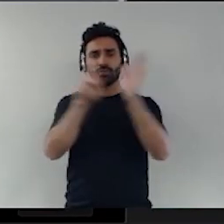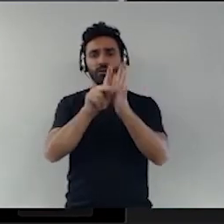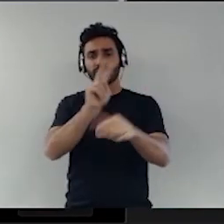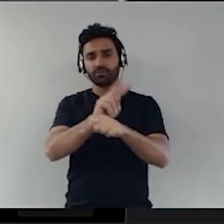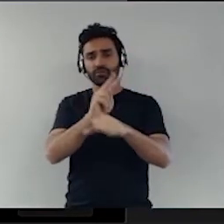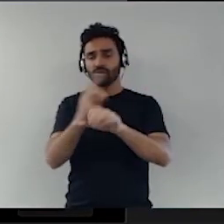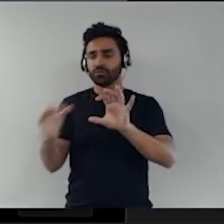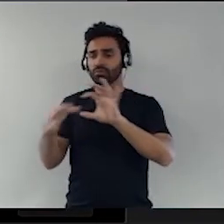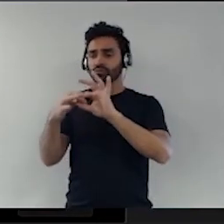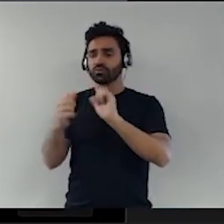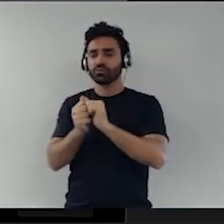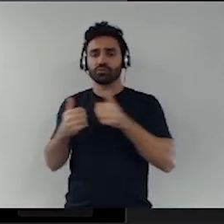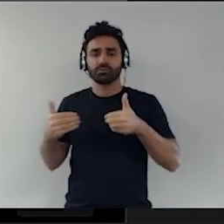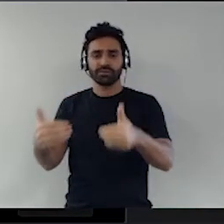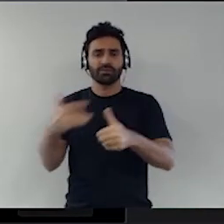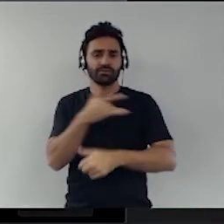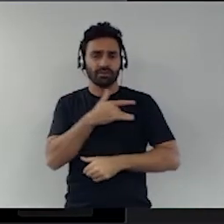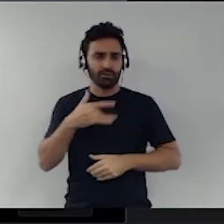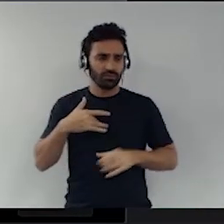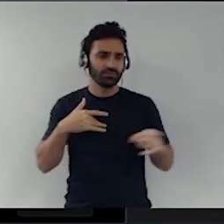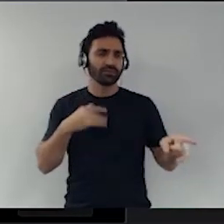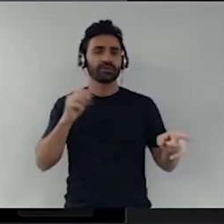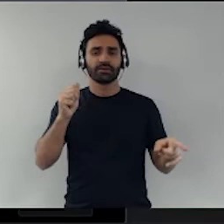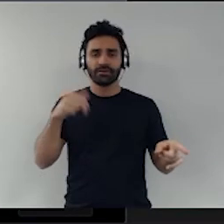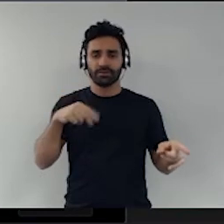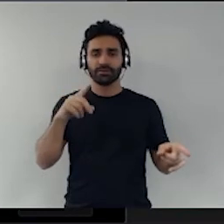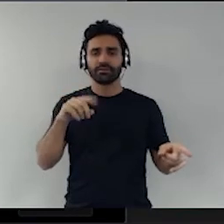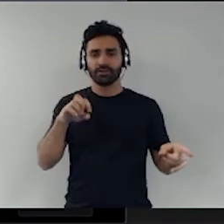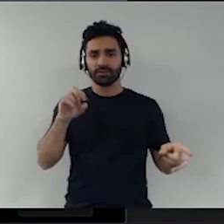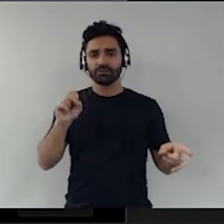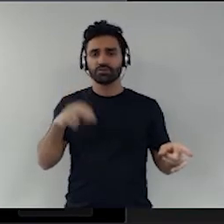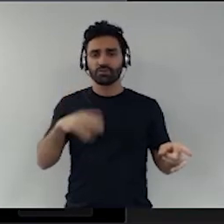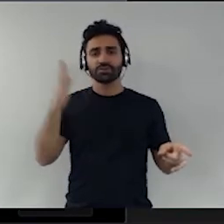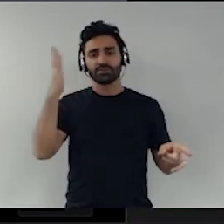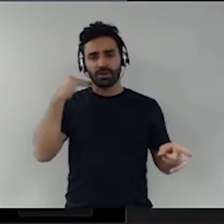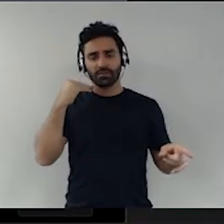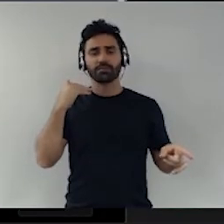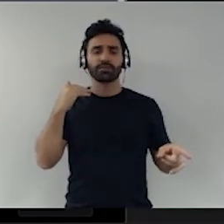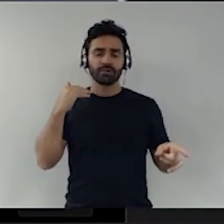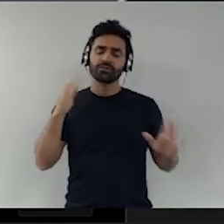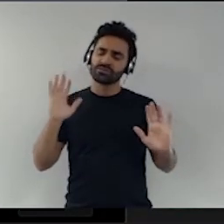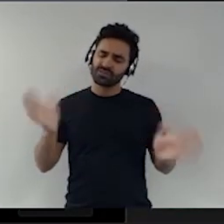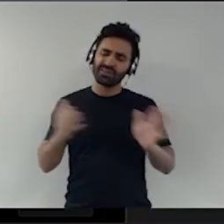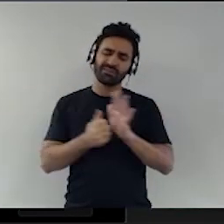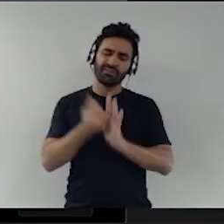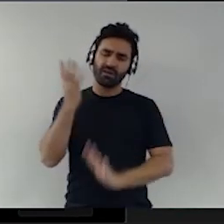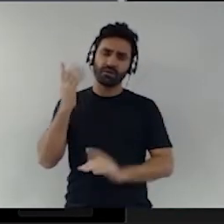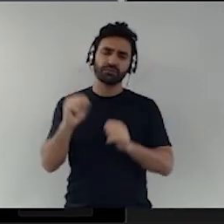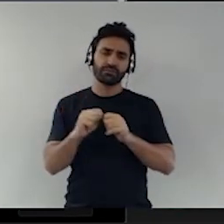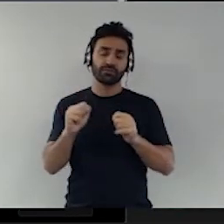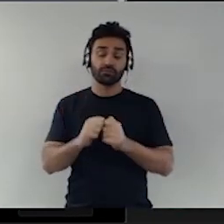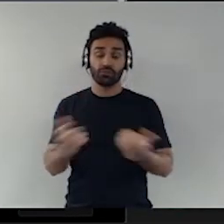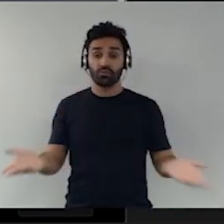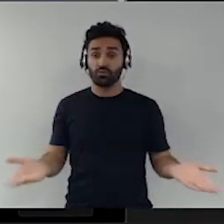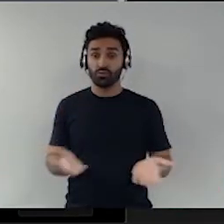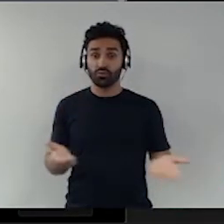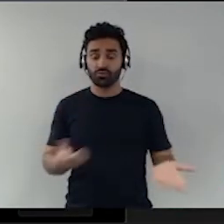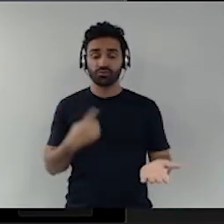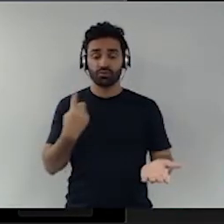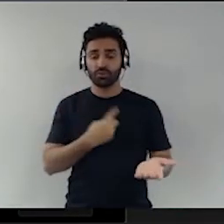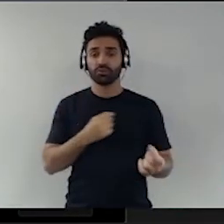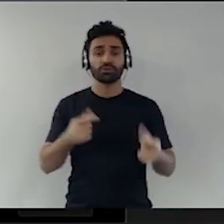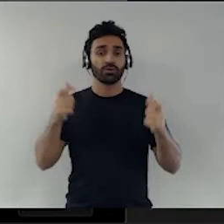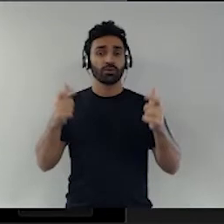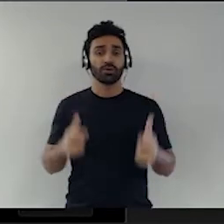próprio Ministério da Saúde, o Anderson é testemunha explícita disso. A gente já fez isso por vários centros. Hoje a gente está num centro de redução de